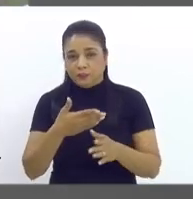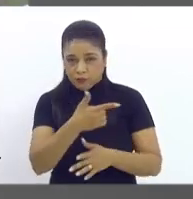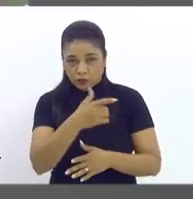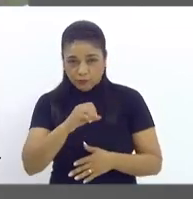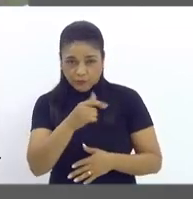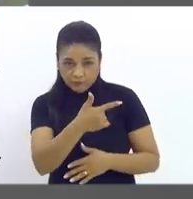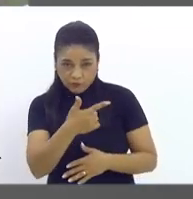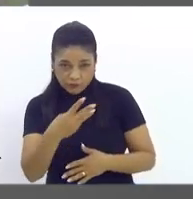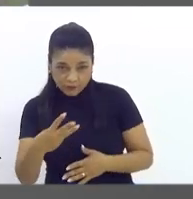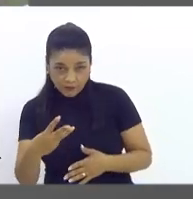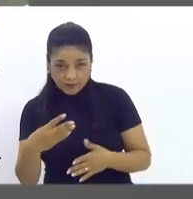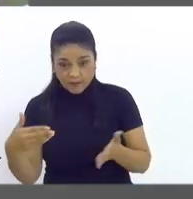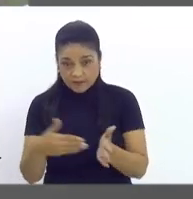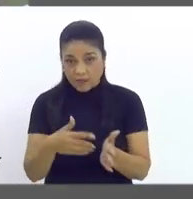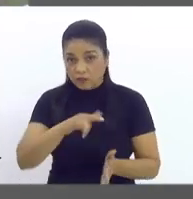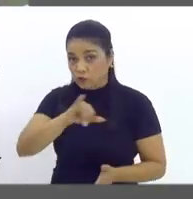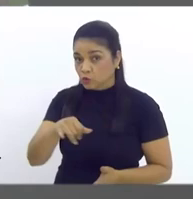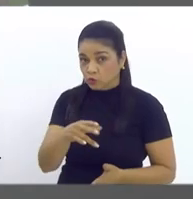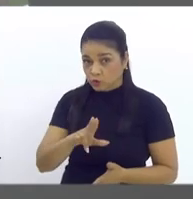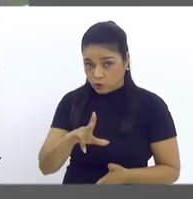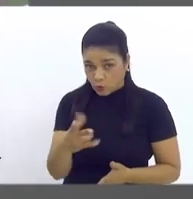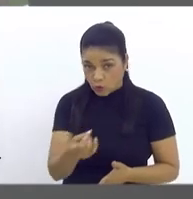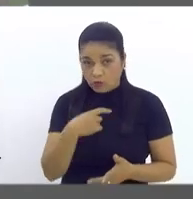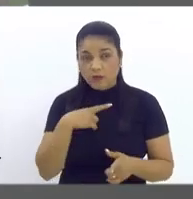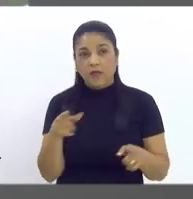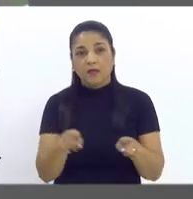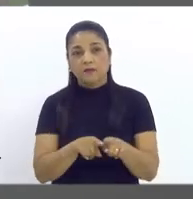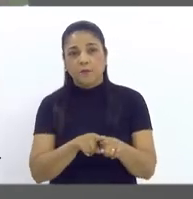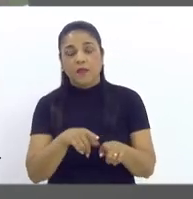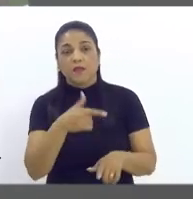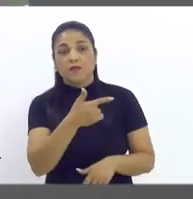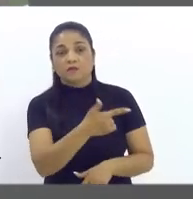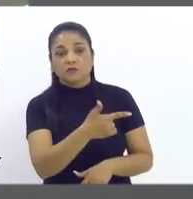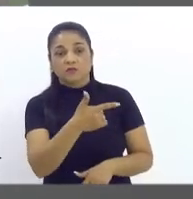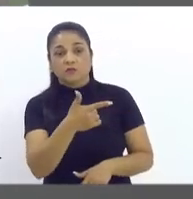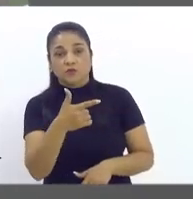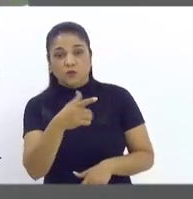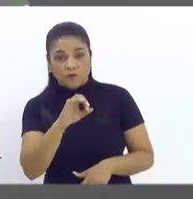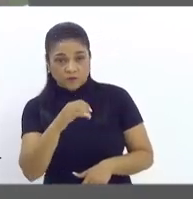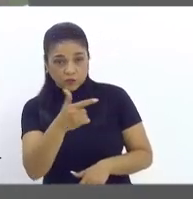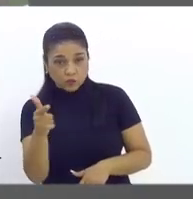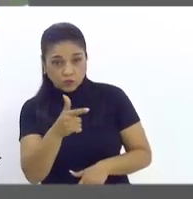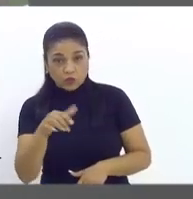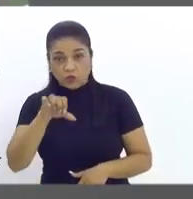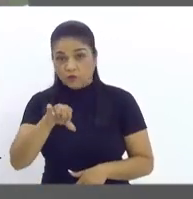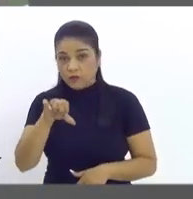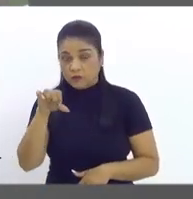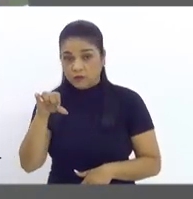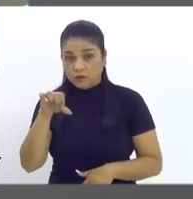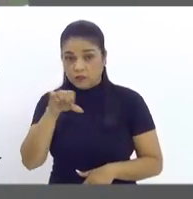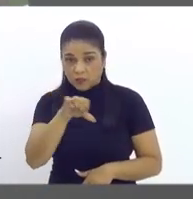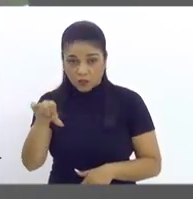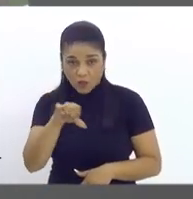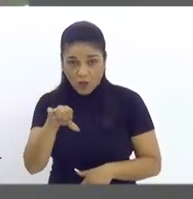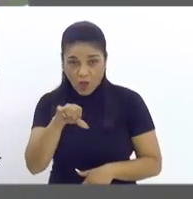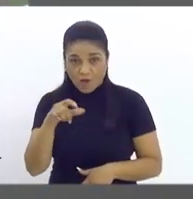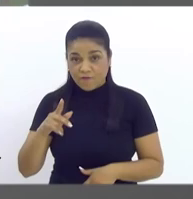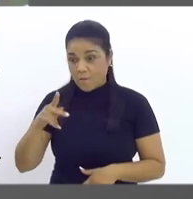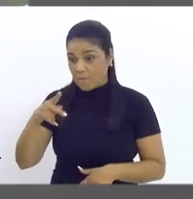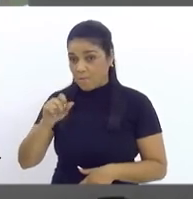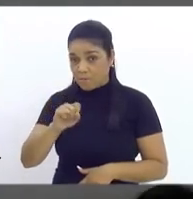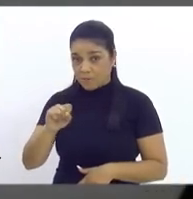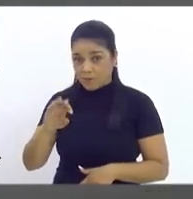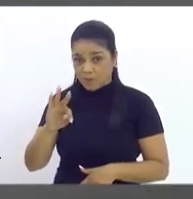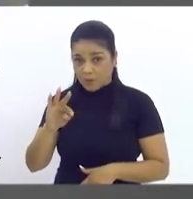Em 2018 a 2022, foram abastecidos 99 postos, 60% a mais do que